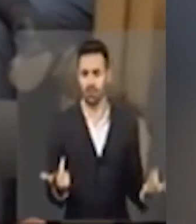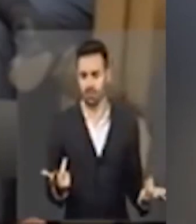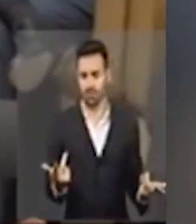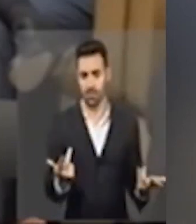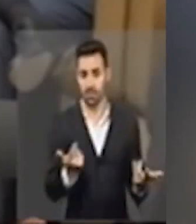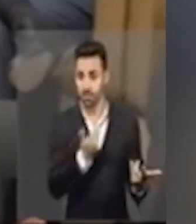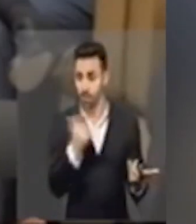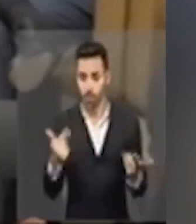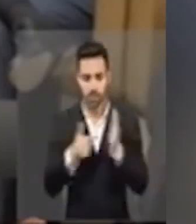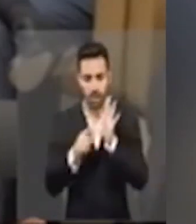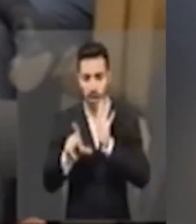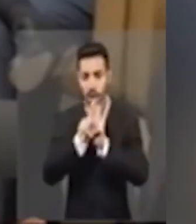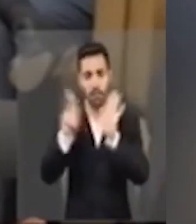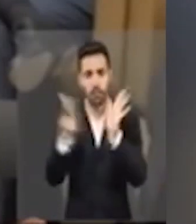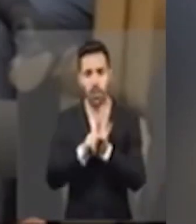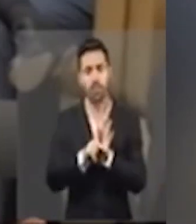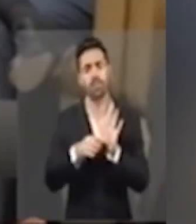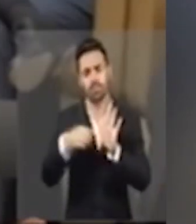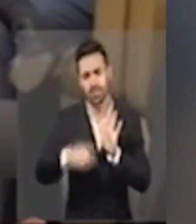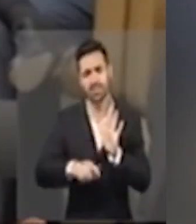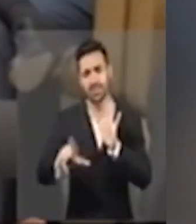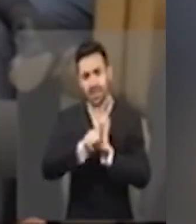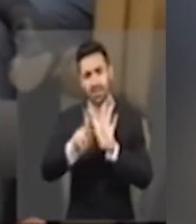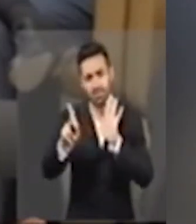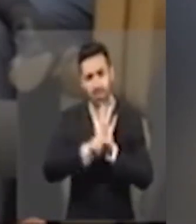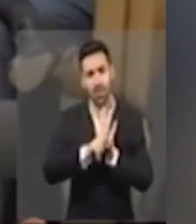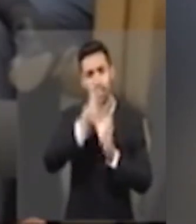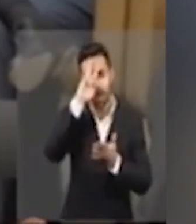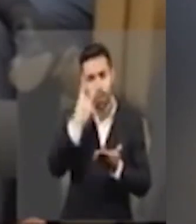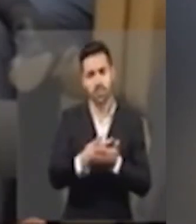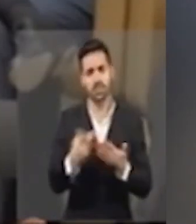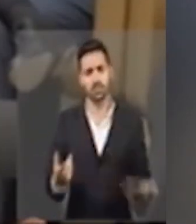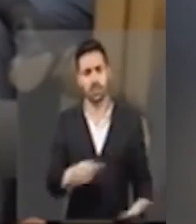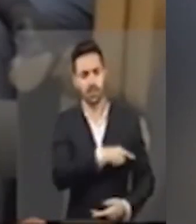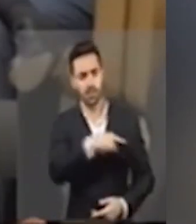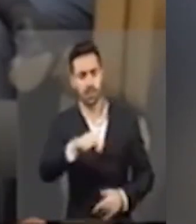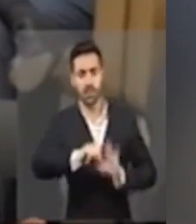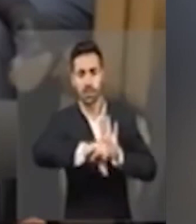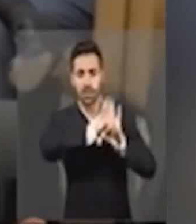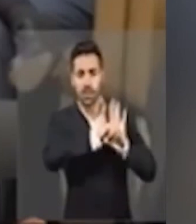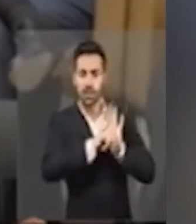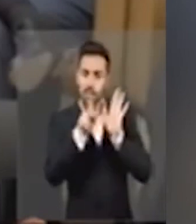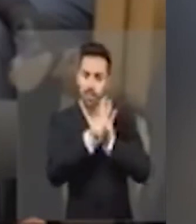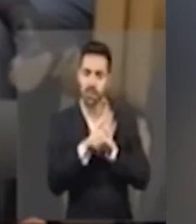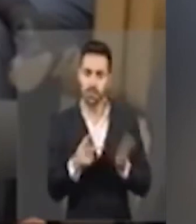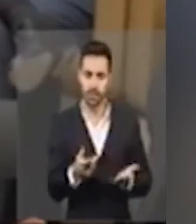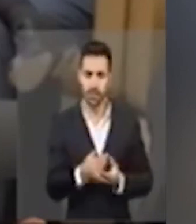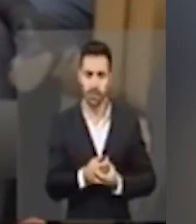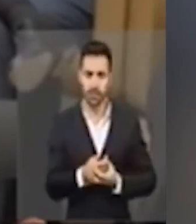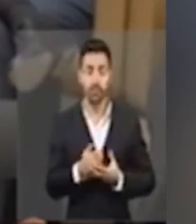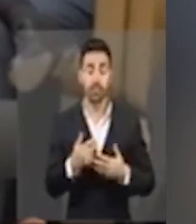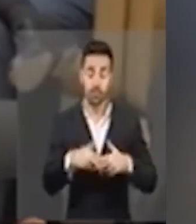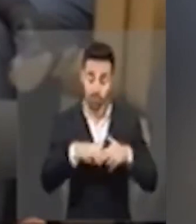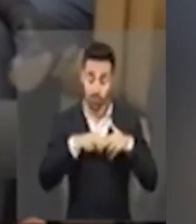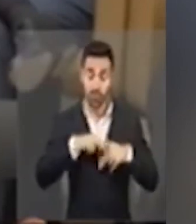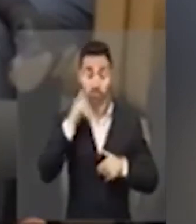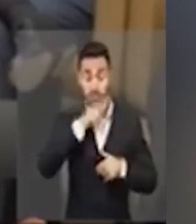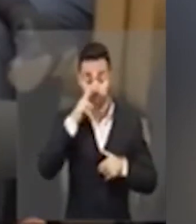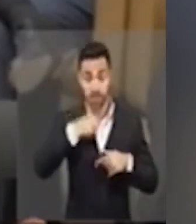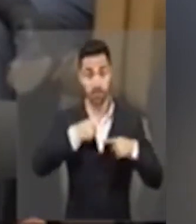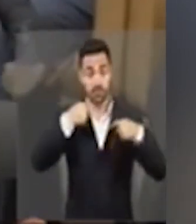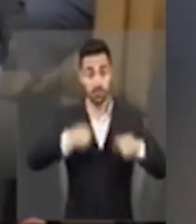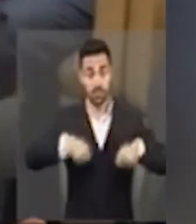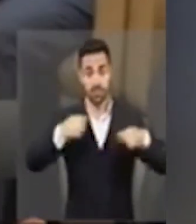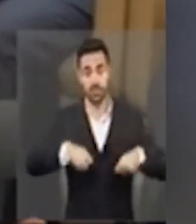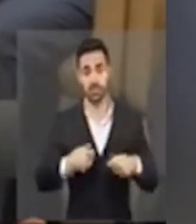sem qualquer tipificação qualificação e conhecimento desses crimes específicos fi e daí urgente a